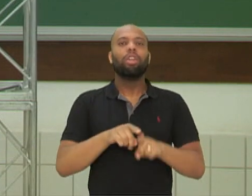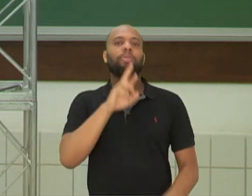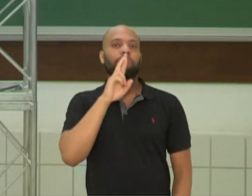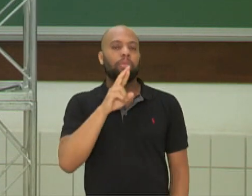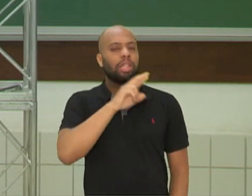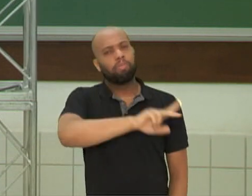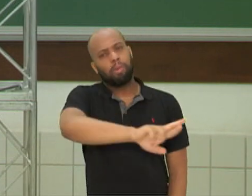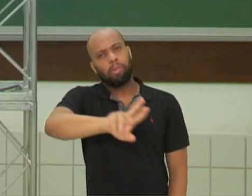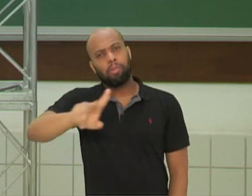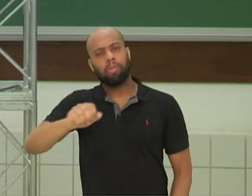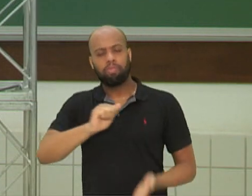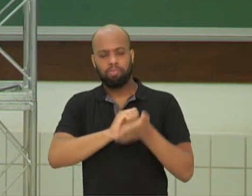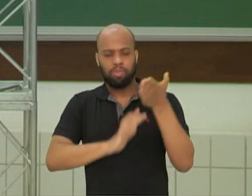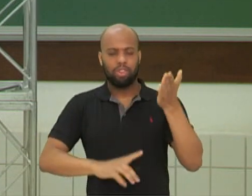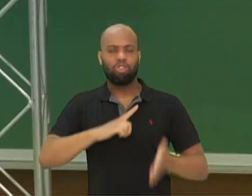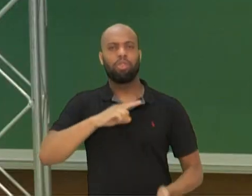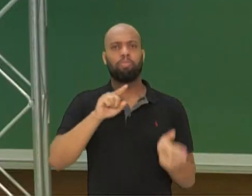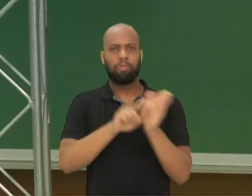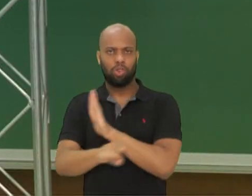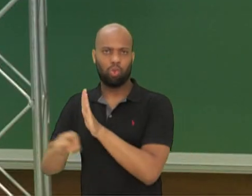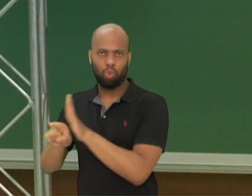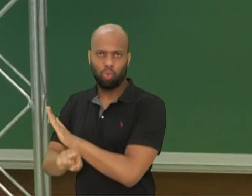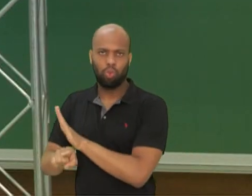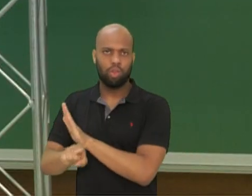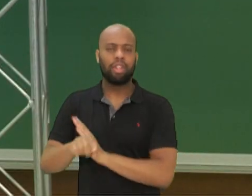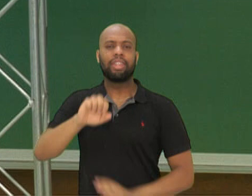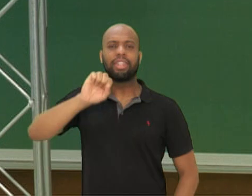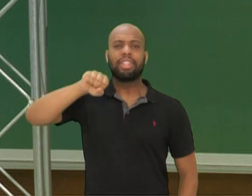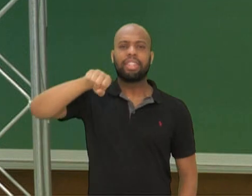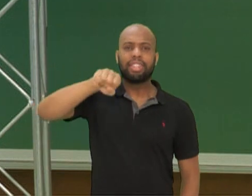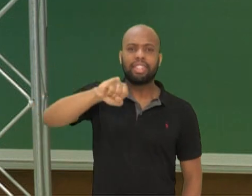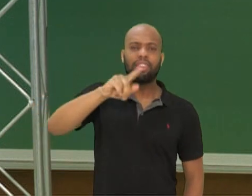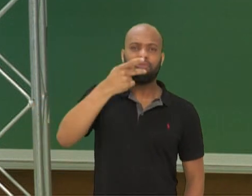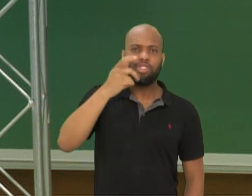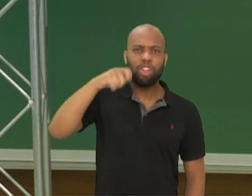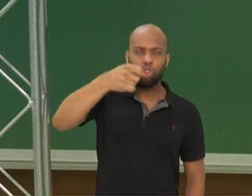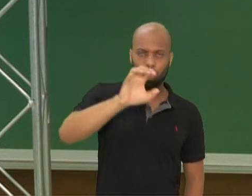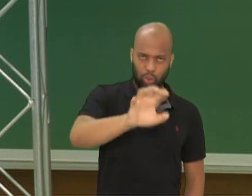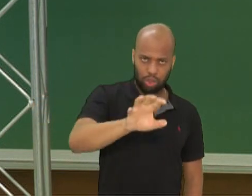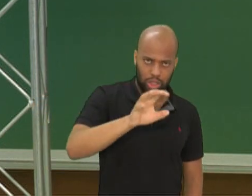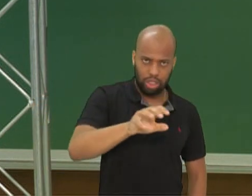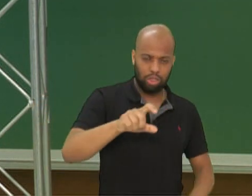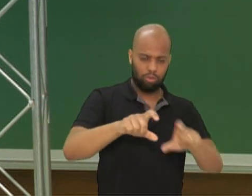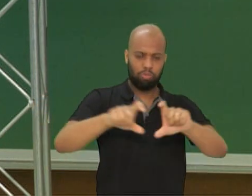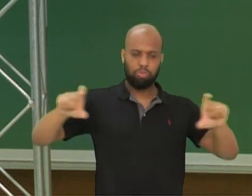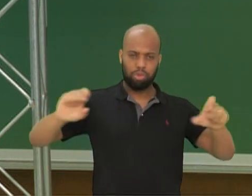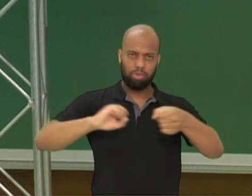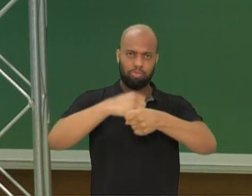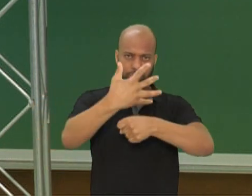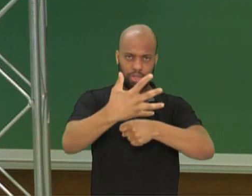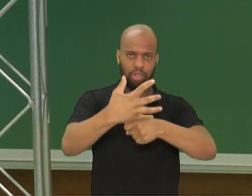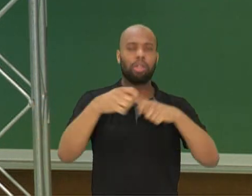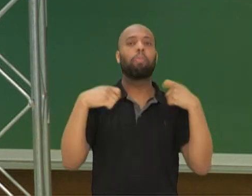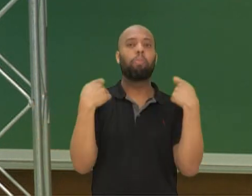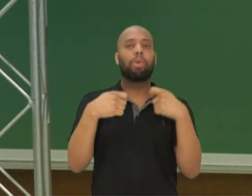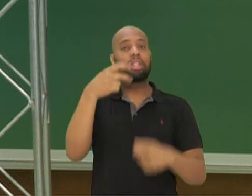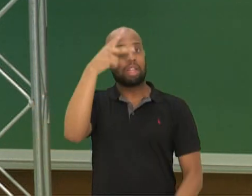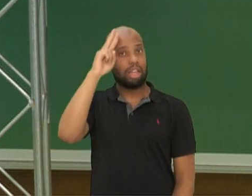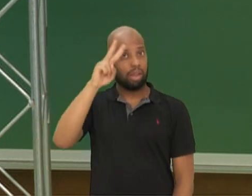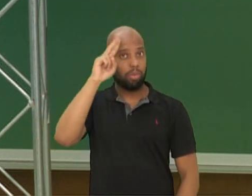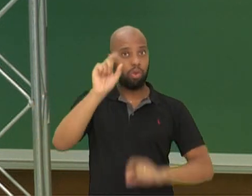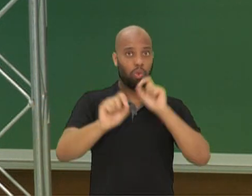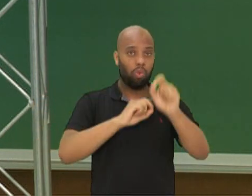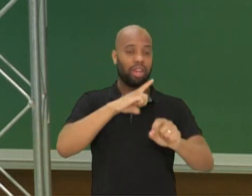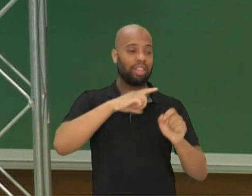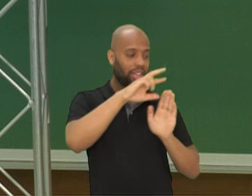resolvemos vários exercícios. Obviamente, quando se fala em equação exponencial, nós não podemos esquecer